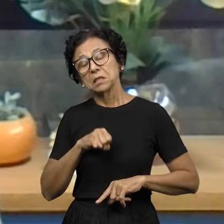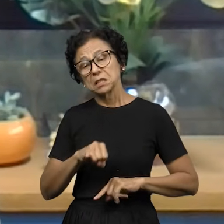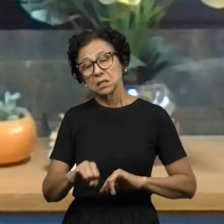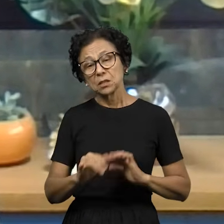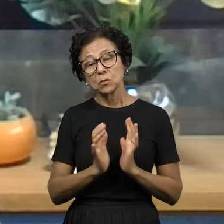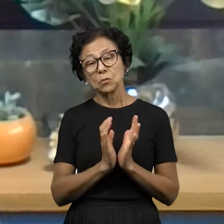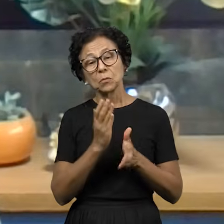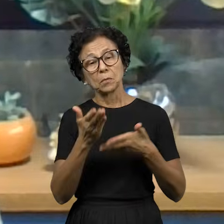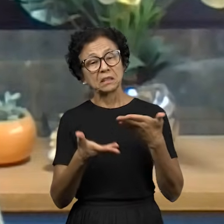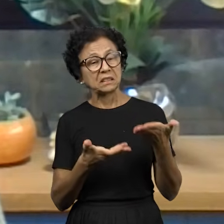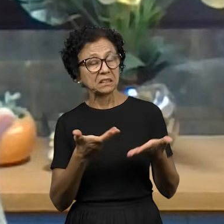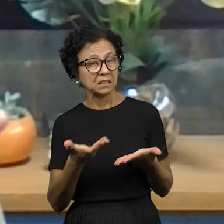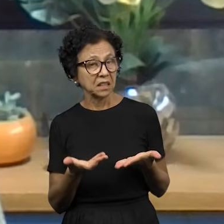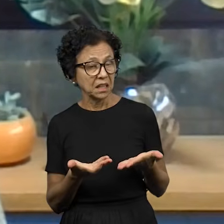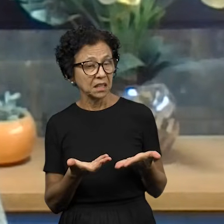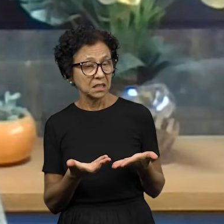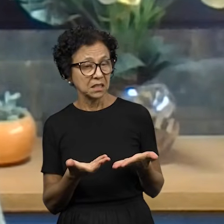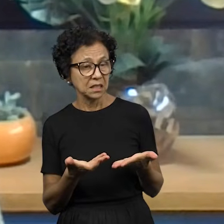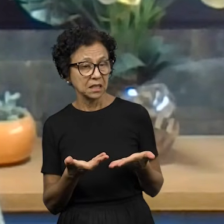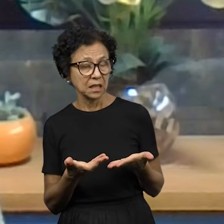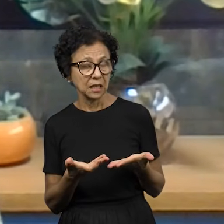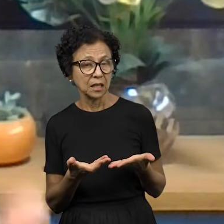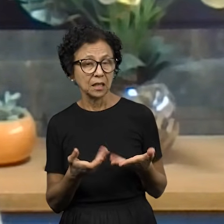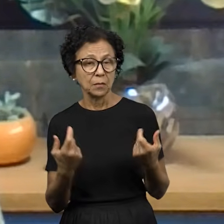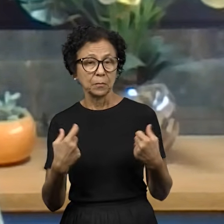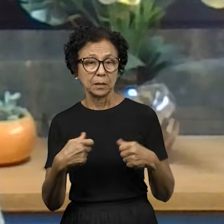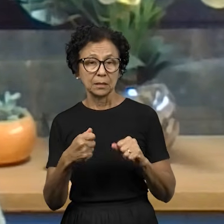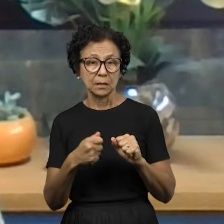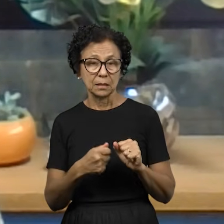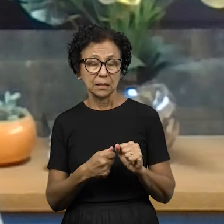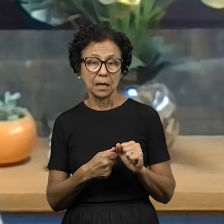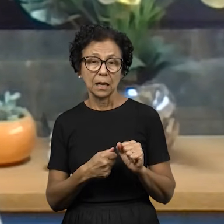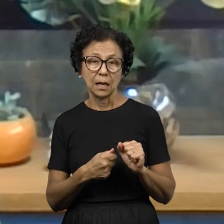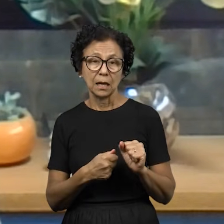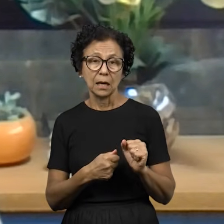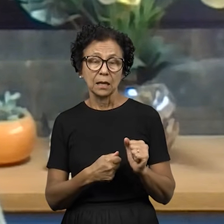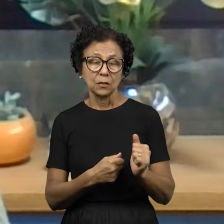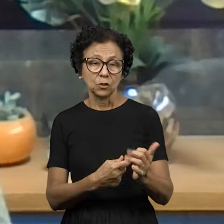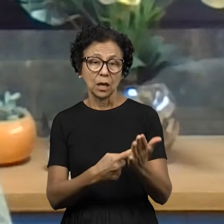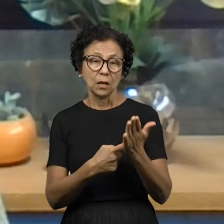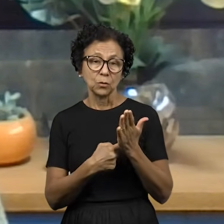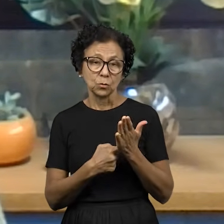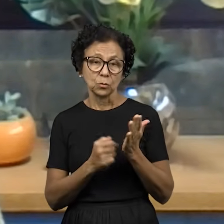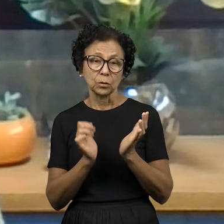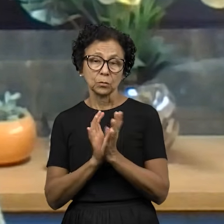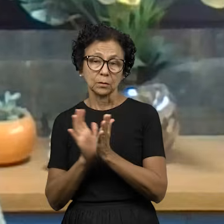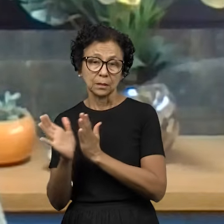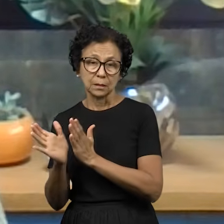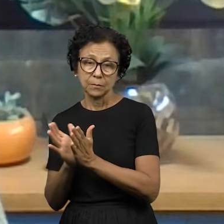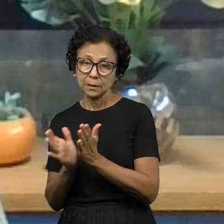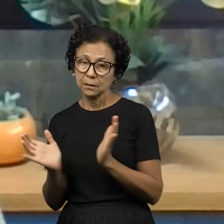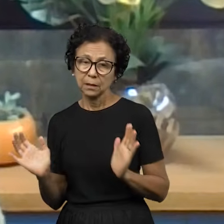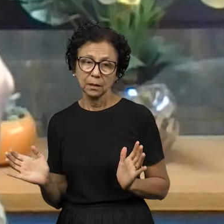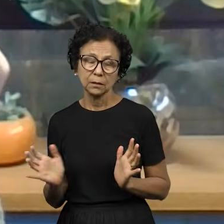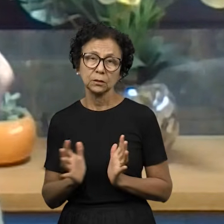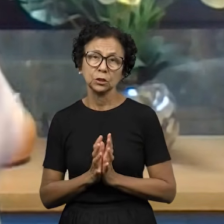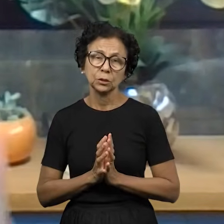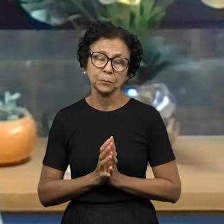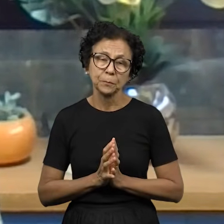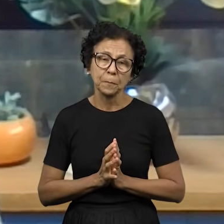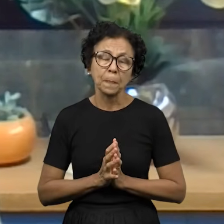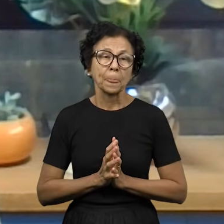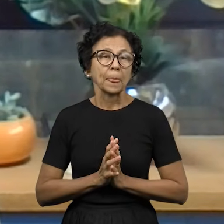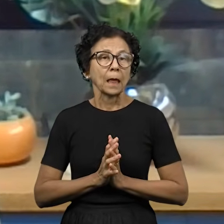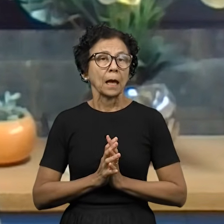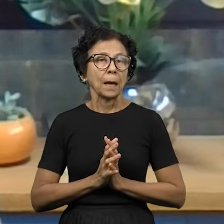de assistência também quiser ajuda e apoio da acessibilidade, irmãos, é bom senso. Nós não podemos